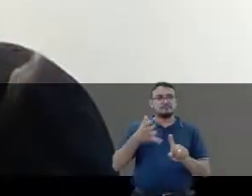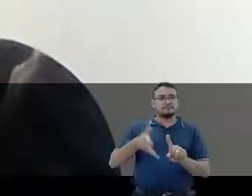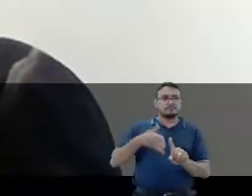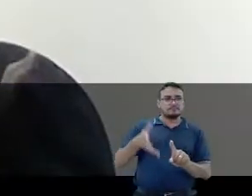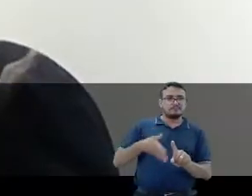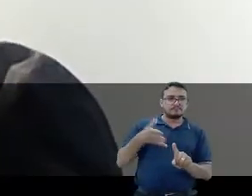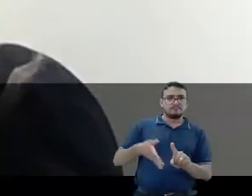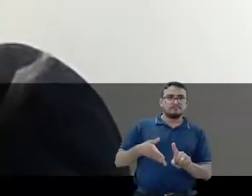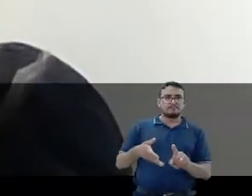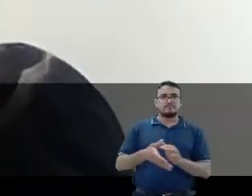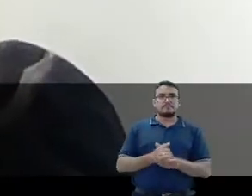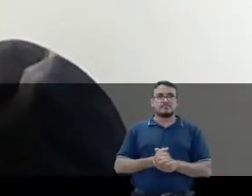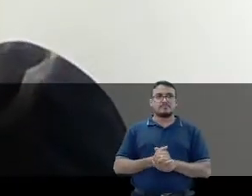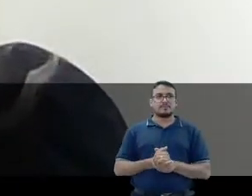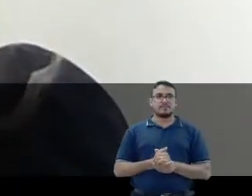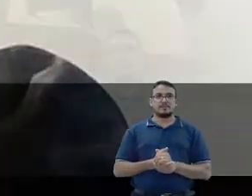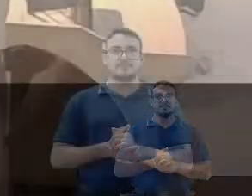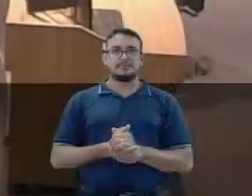palavra, excelência.